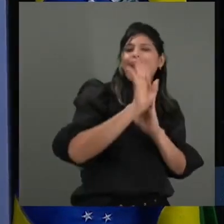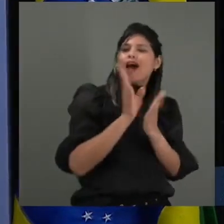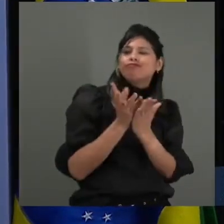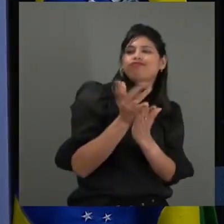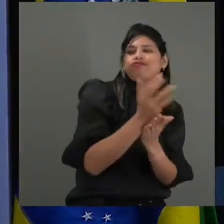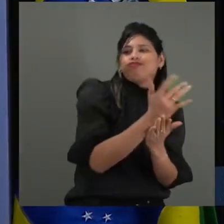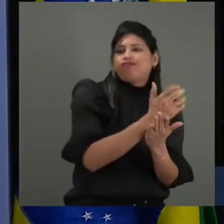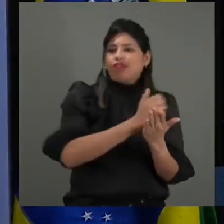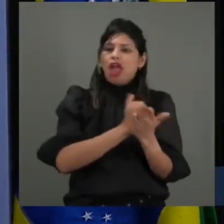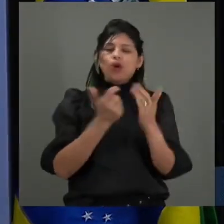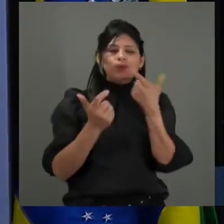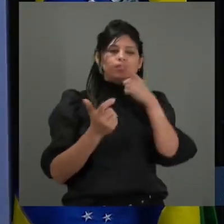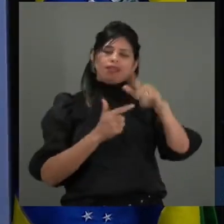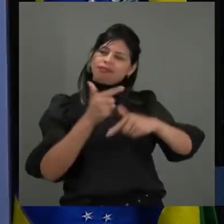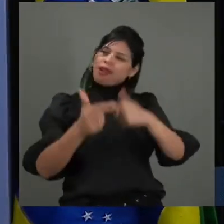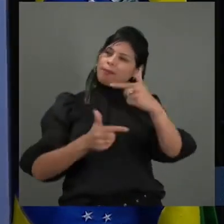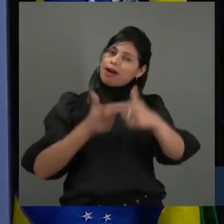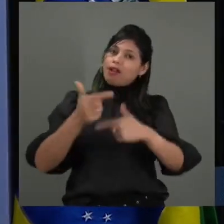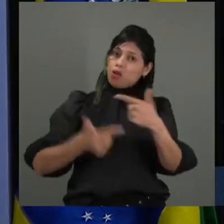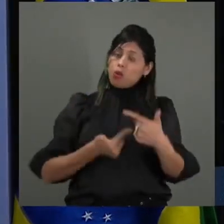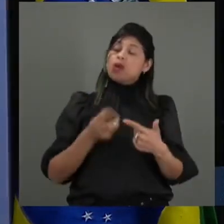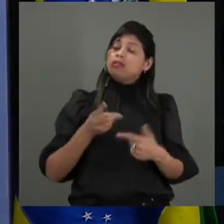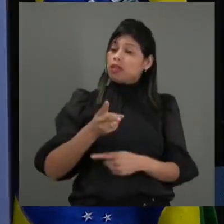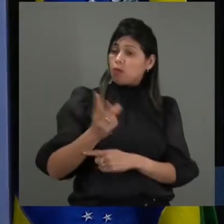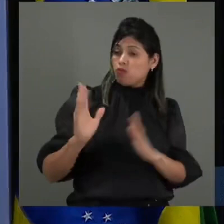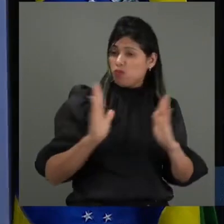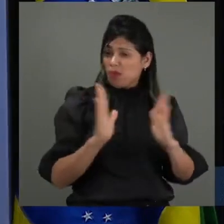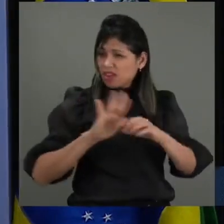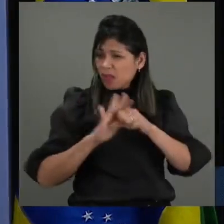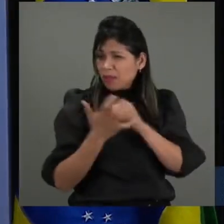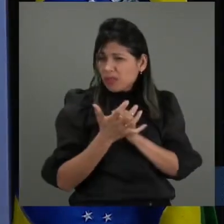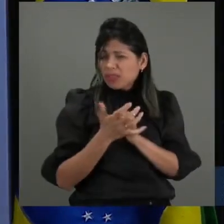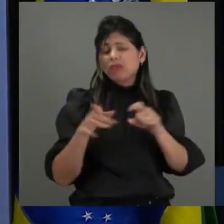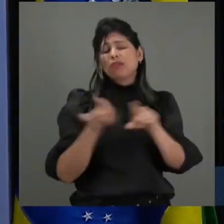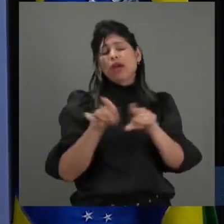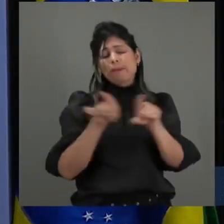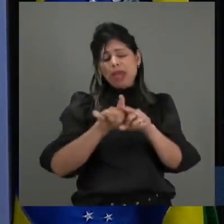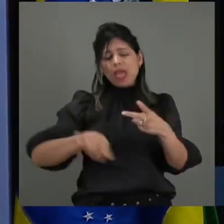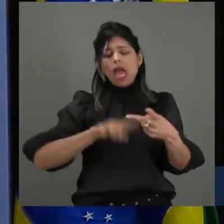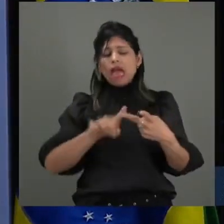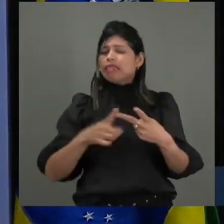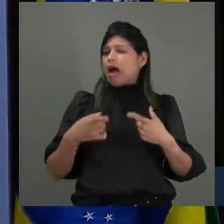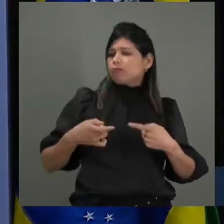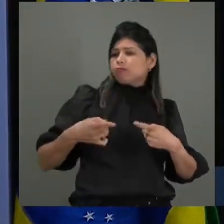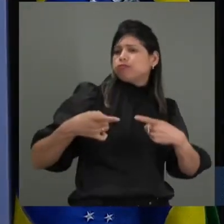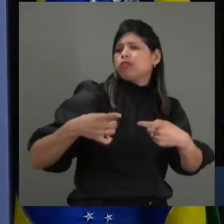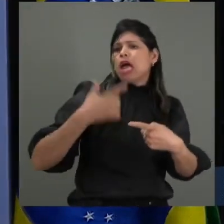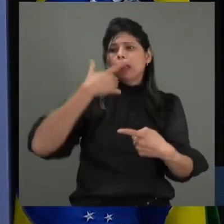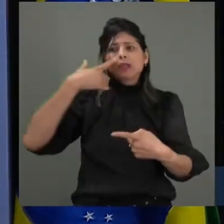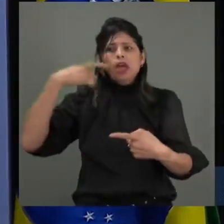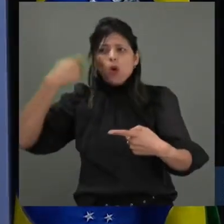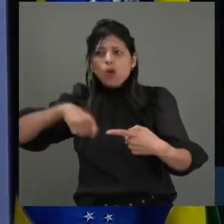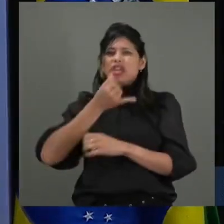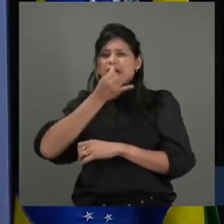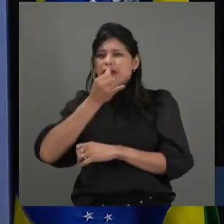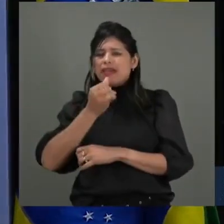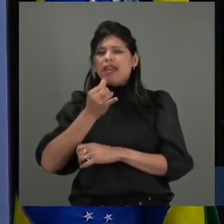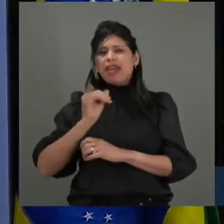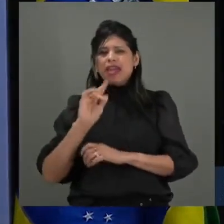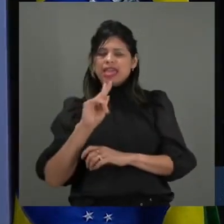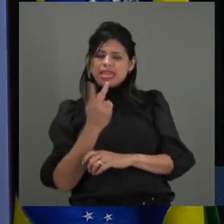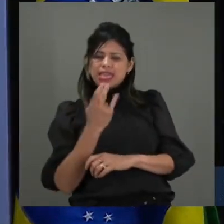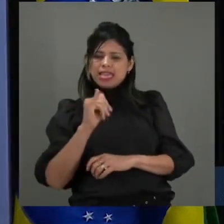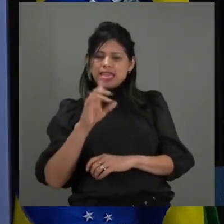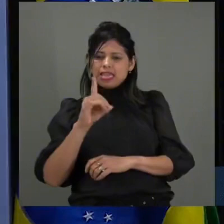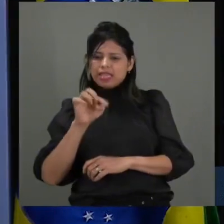e gerar mais empregos, mesmo com pandemia, guerra da Rússia e Ucrânia e a maior crise hídrica dos últimos 90 anos.